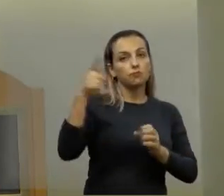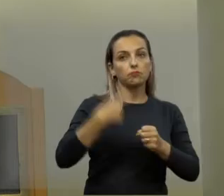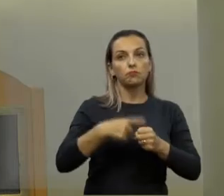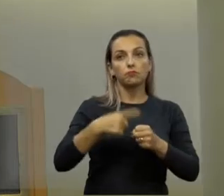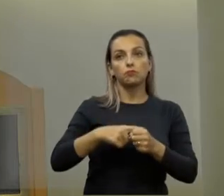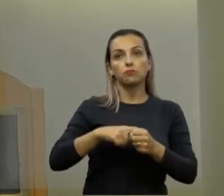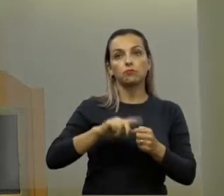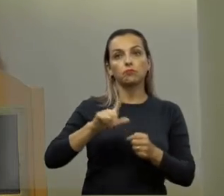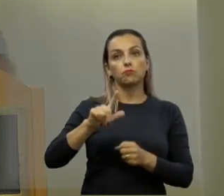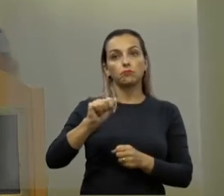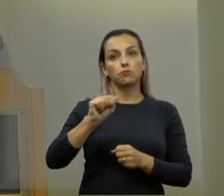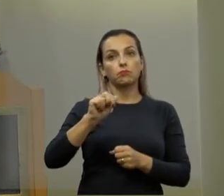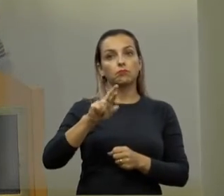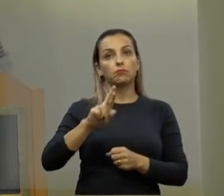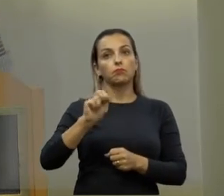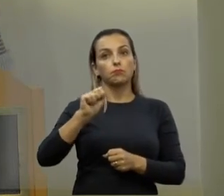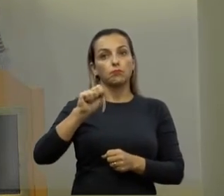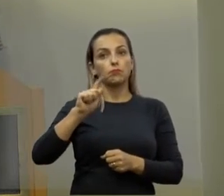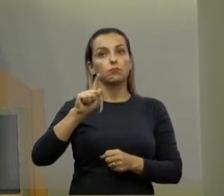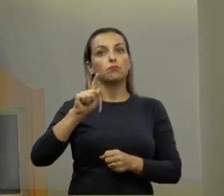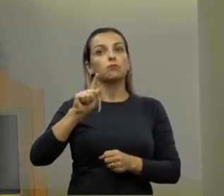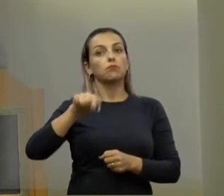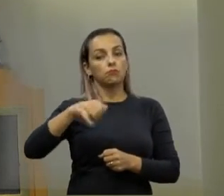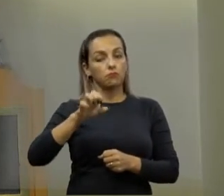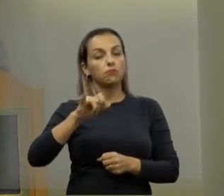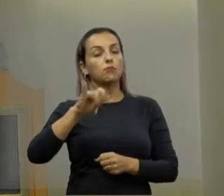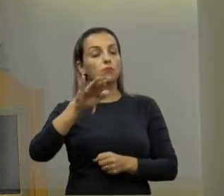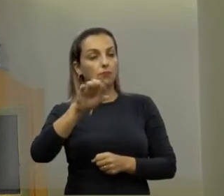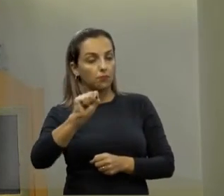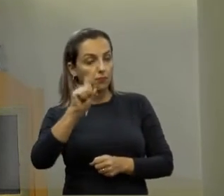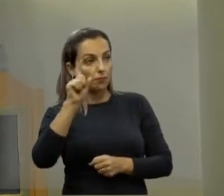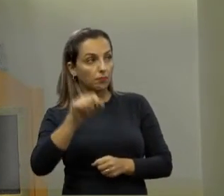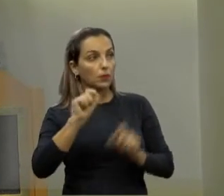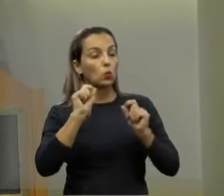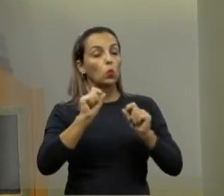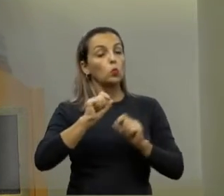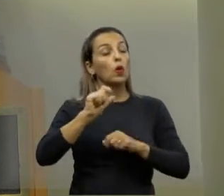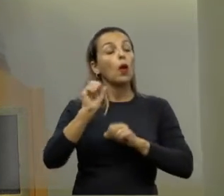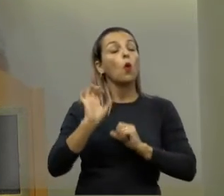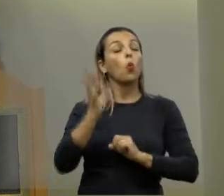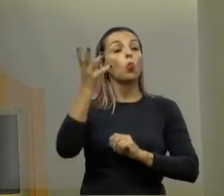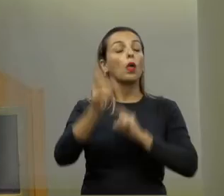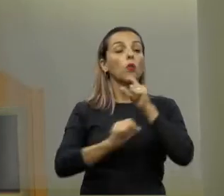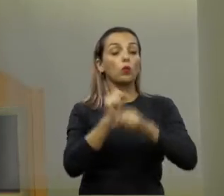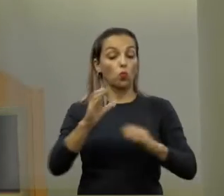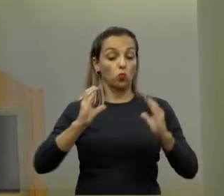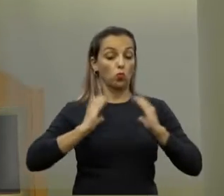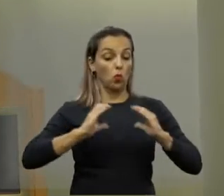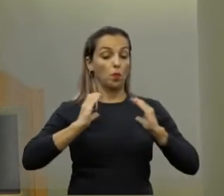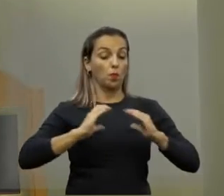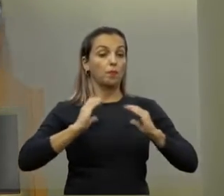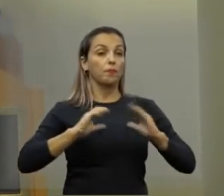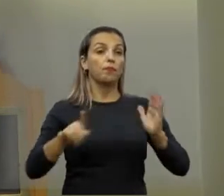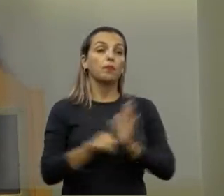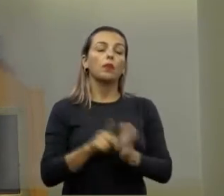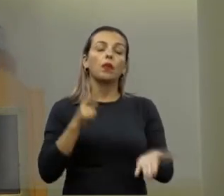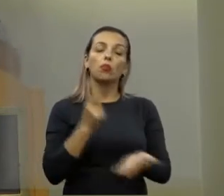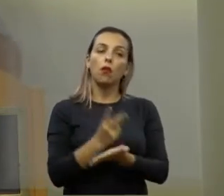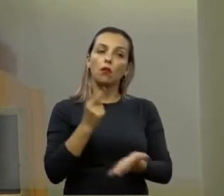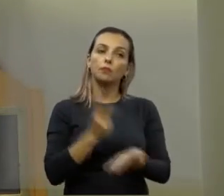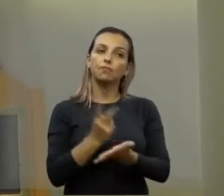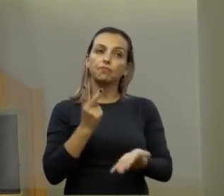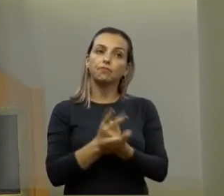Edson e simplesmente não atende o telefone isso tem virado infelizmente para o presidente um comportamento rotineiro isso